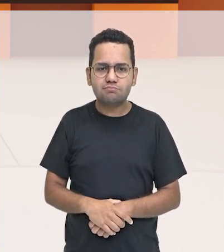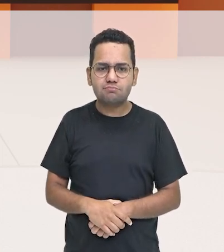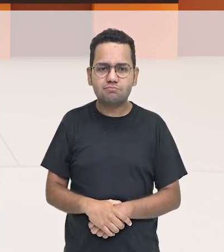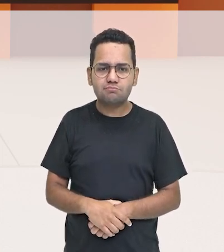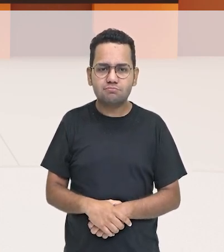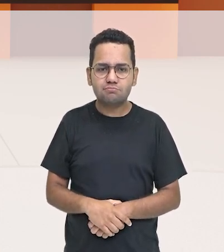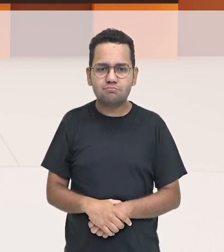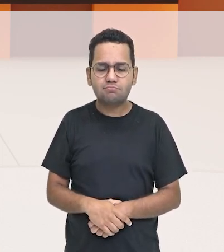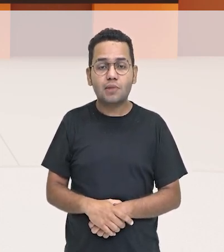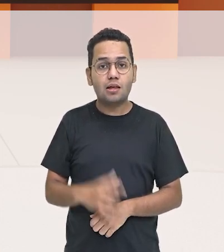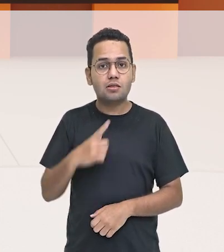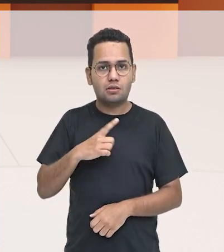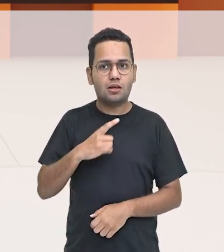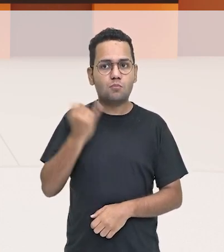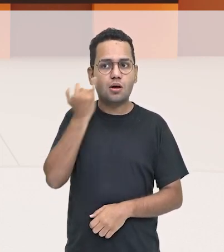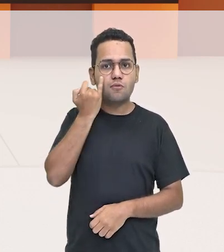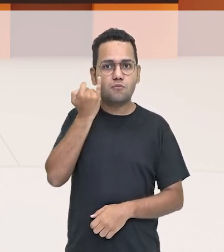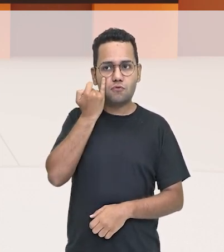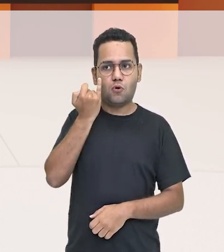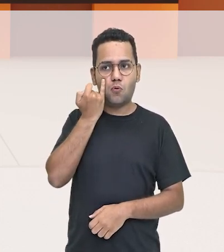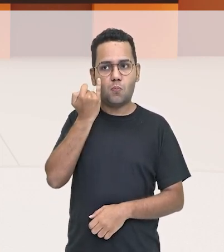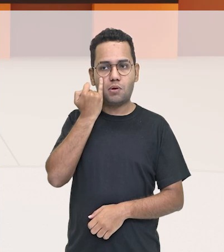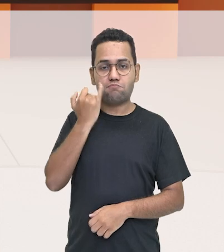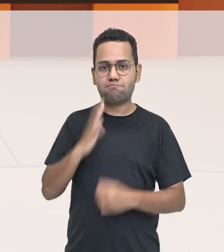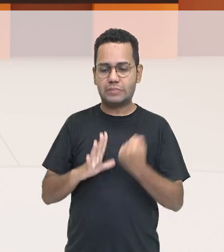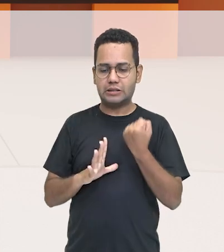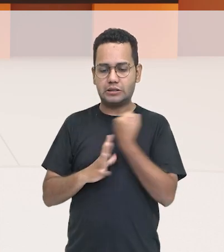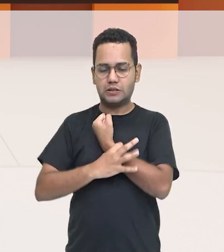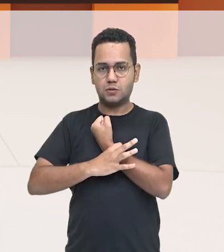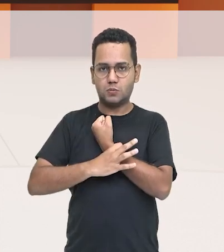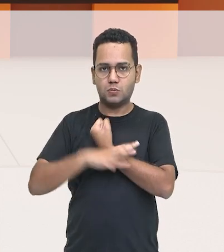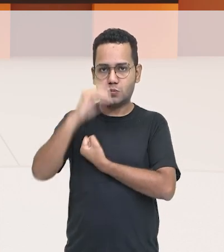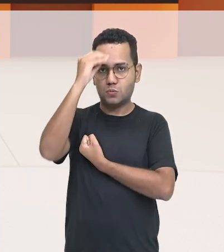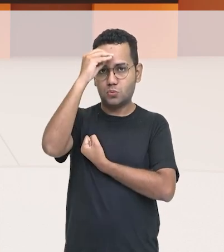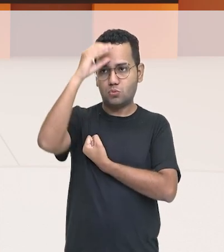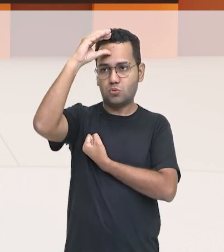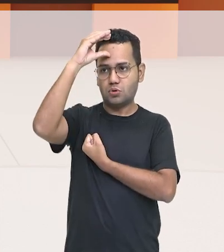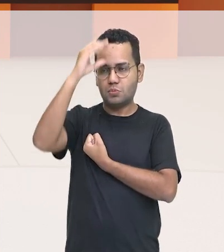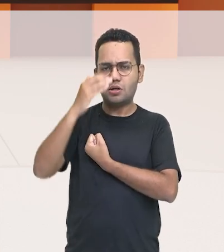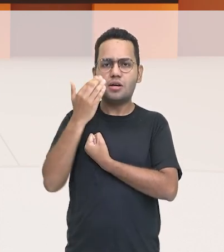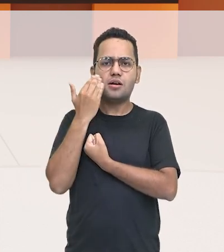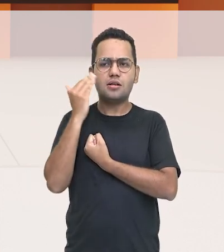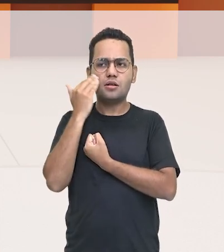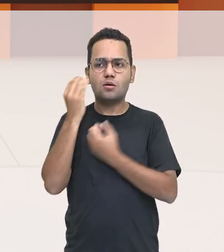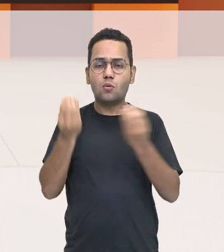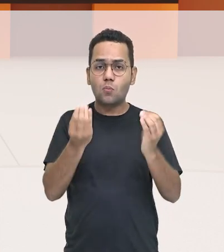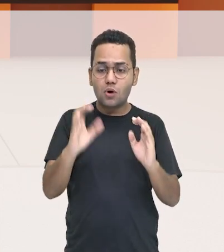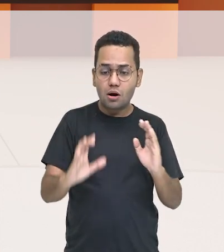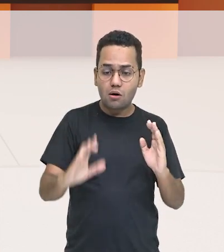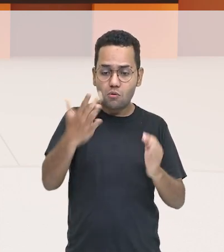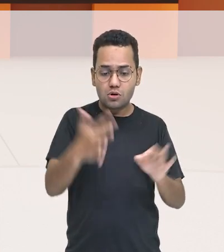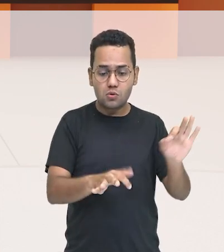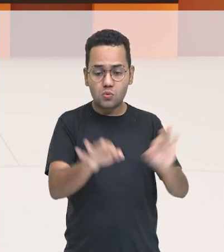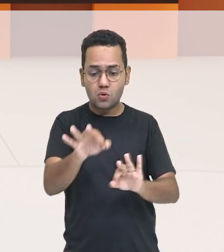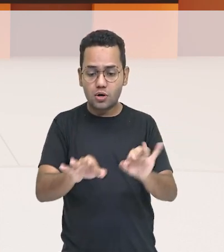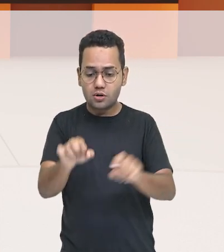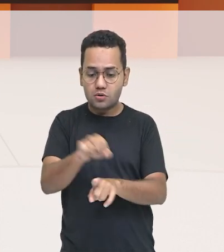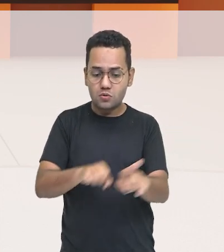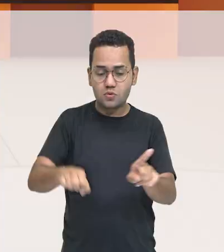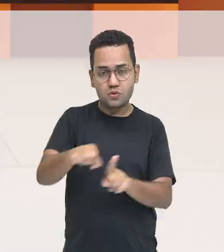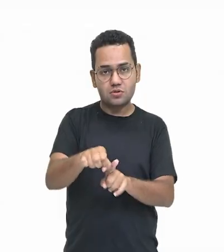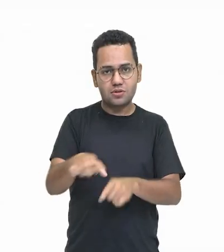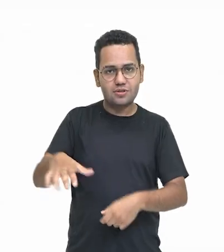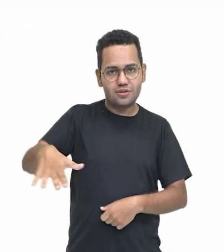por conhecimentos científicos, compreendendo o seu contexto social e tudo aquilo que o envolve.